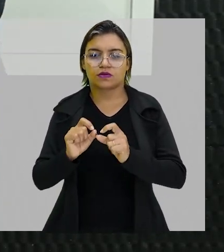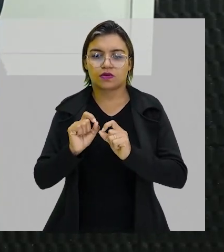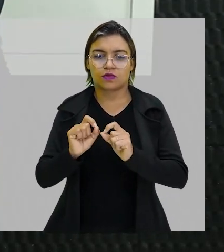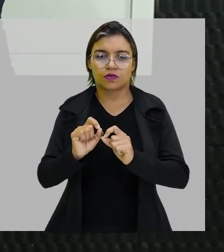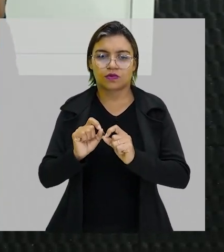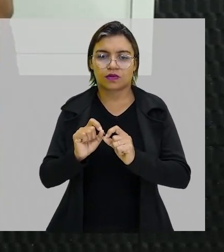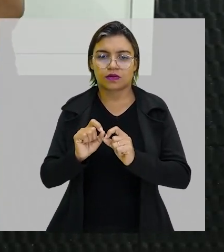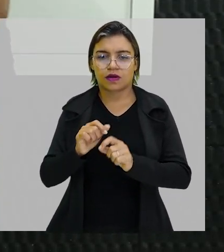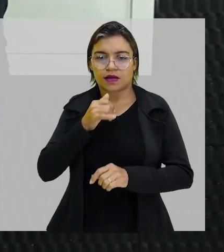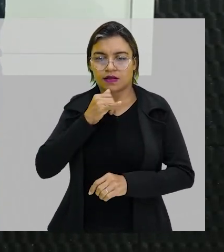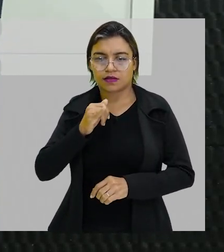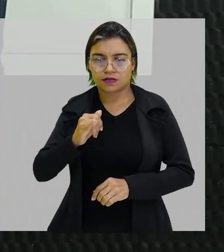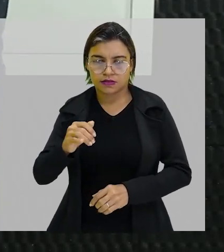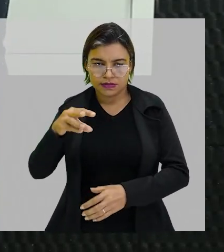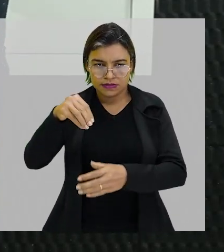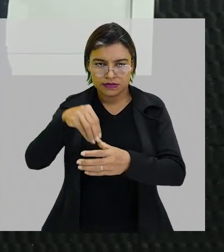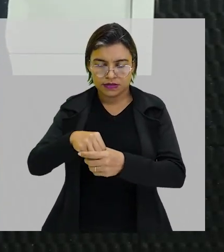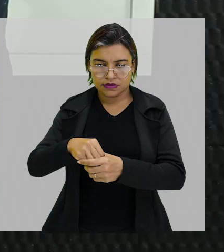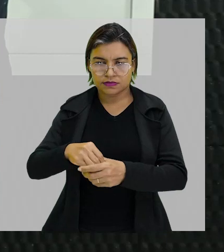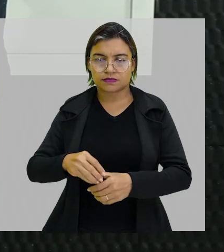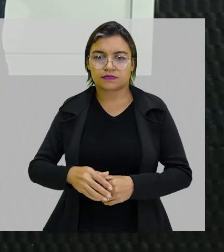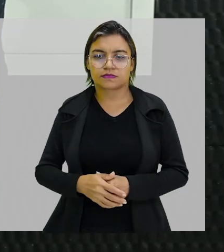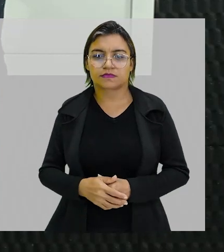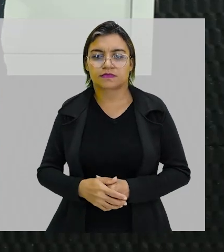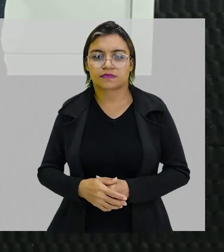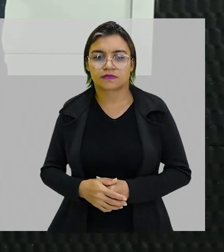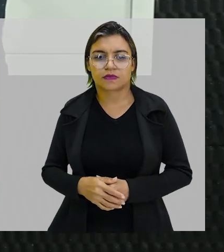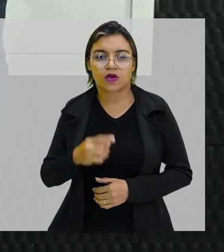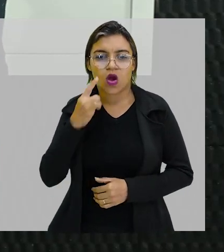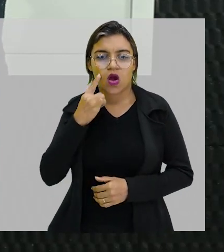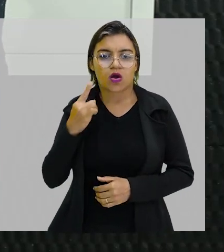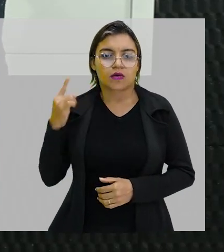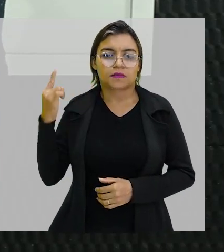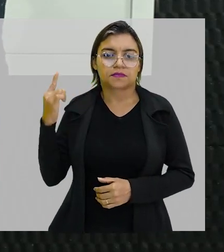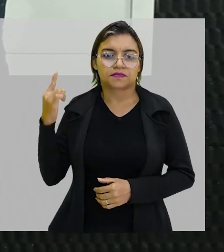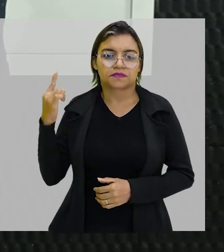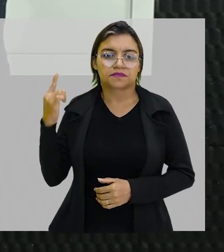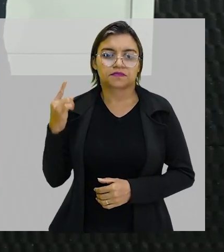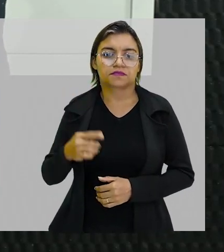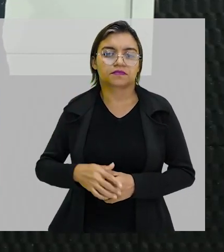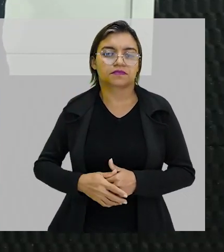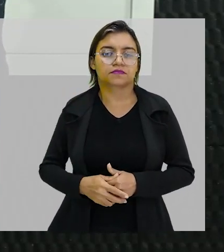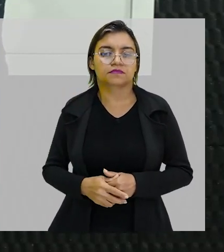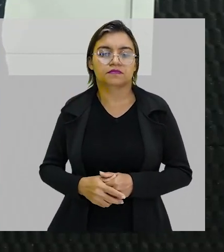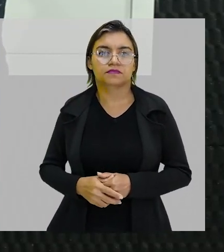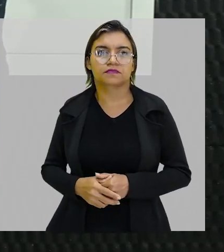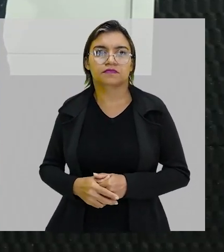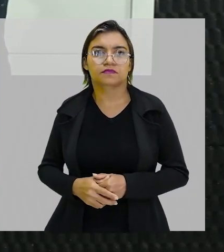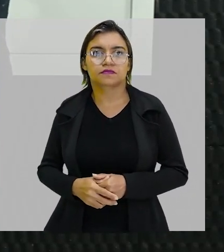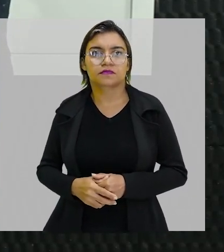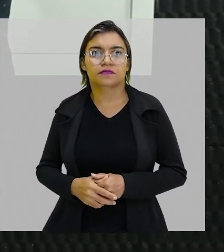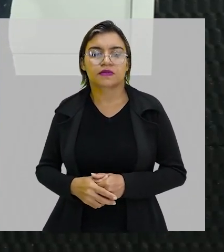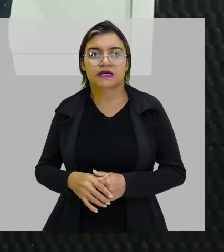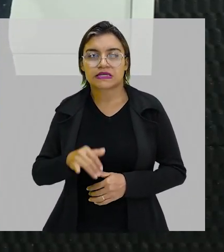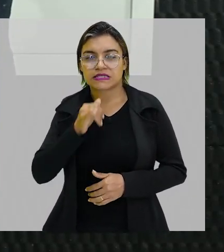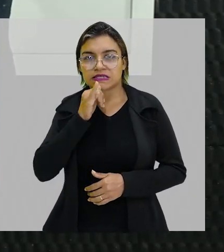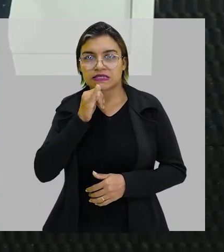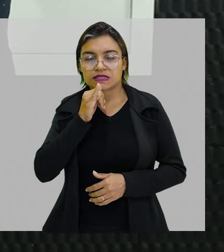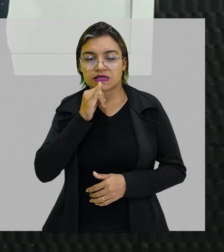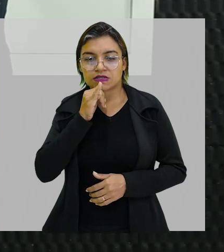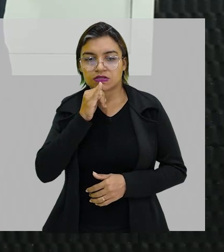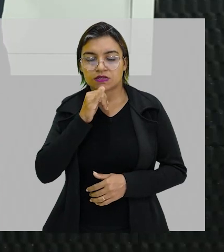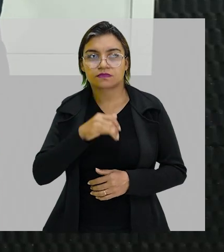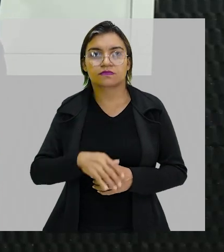induzida. Certo? Então a força eletromotriz induzida, que é dada pelo Ezinho, ó, é o produto do campo,